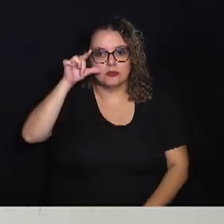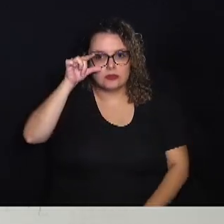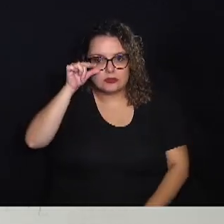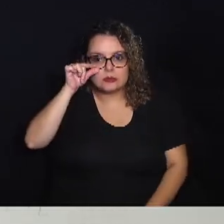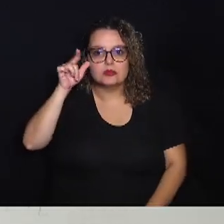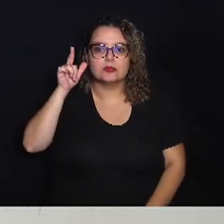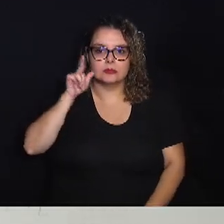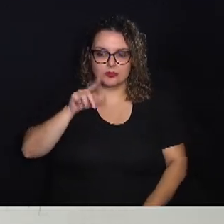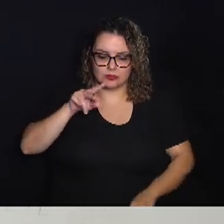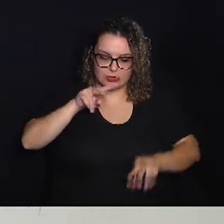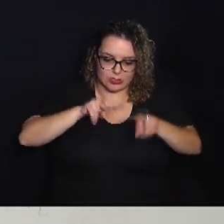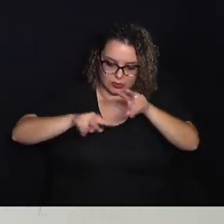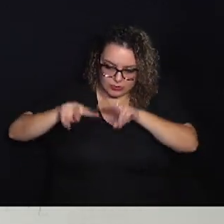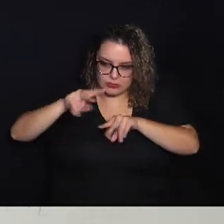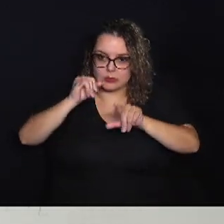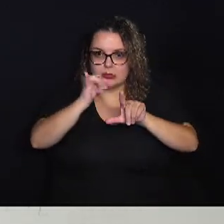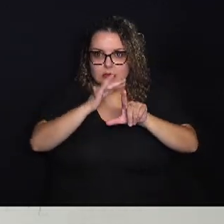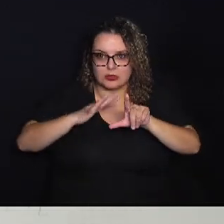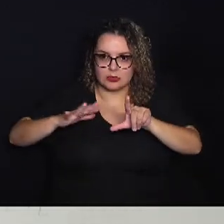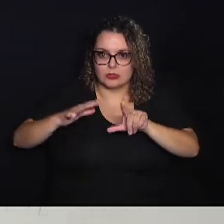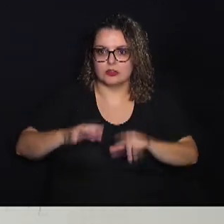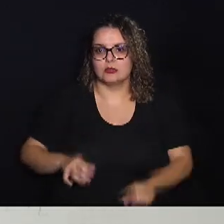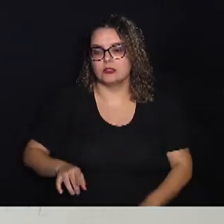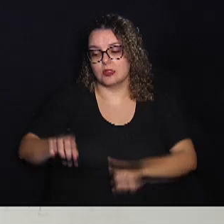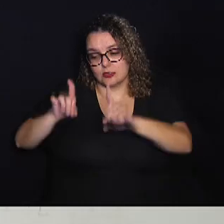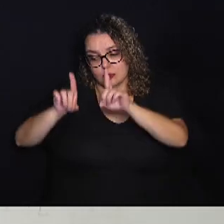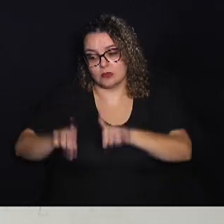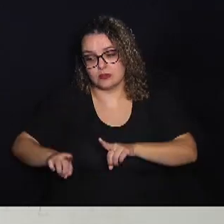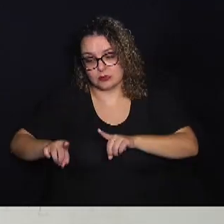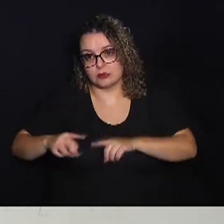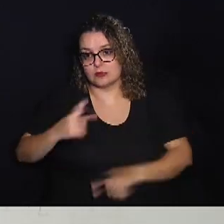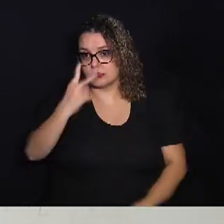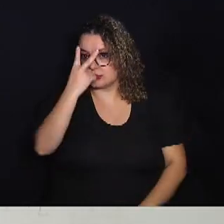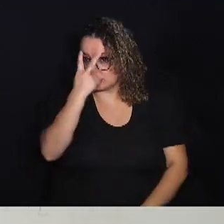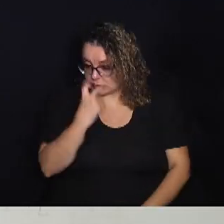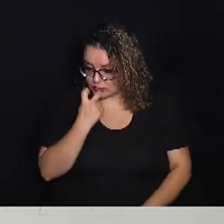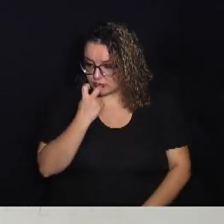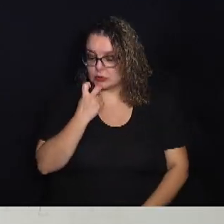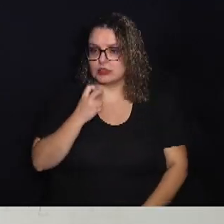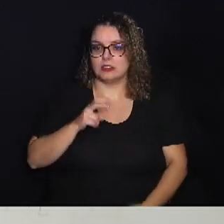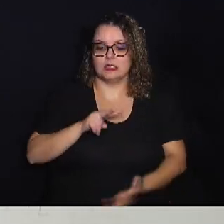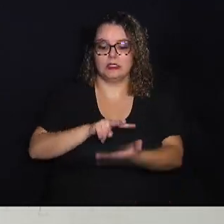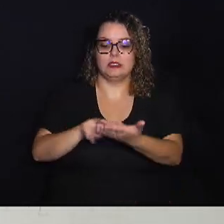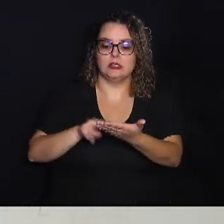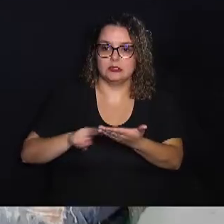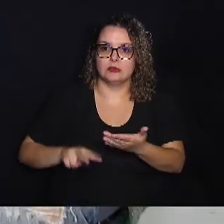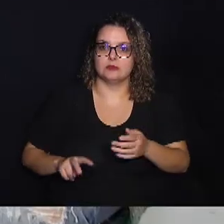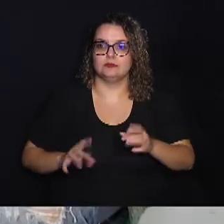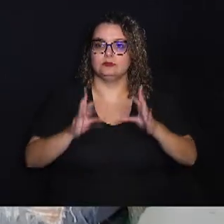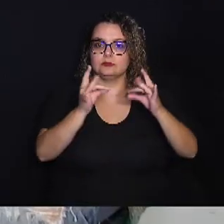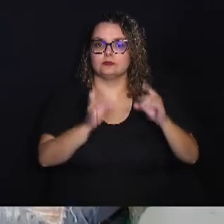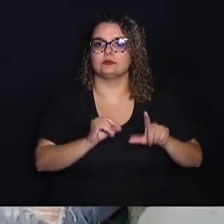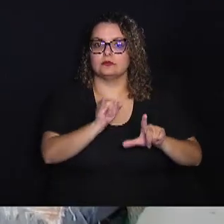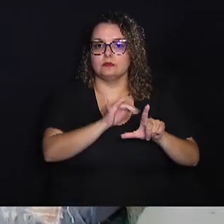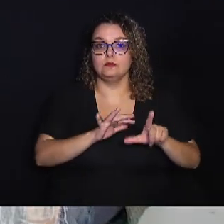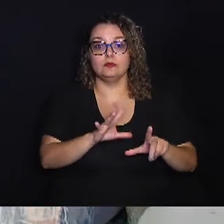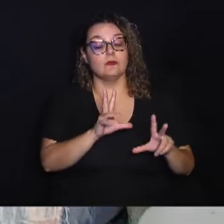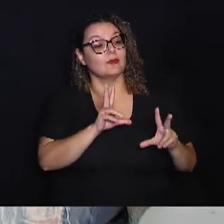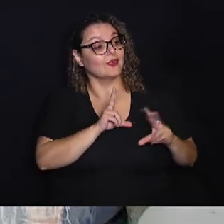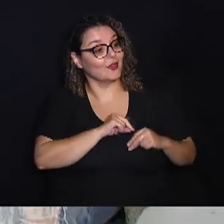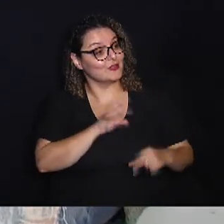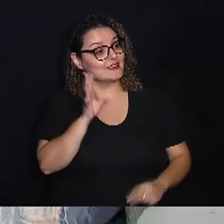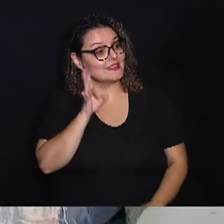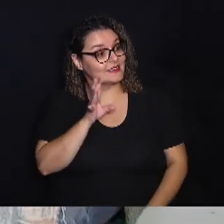consegue ver a imagem e o deficiente visual com a perca total, ele lê o que está descrito ali naquela imagem. Que